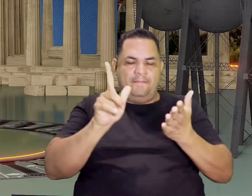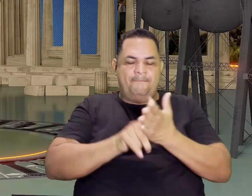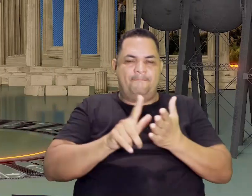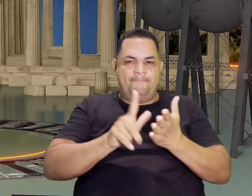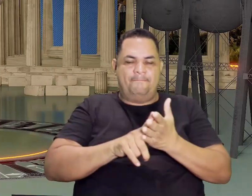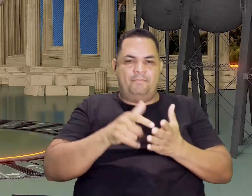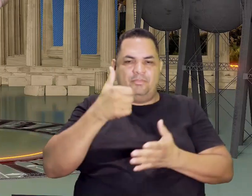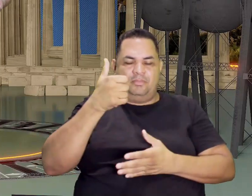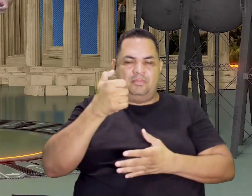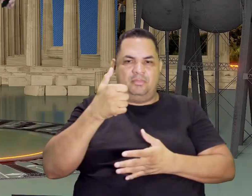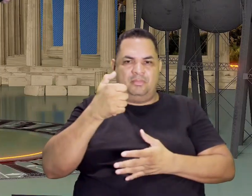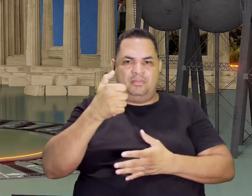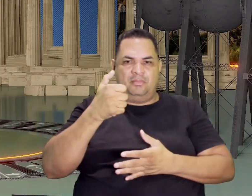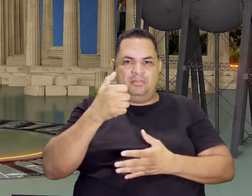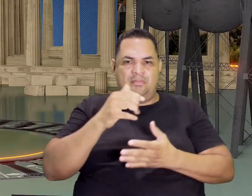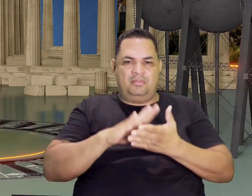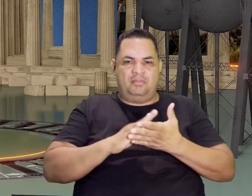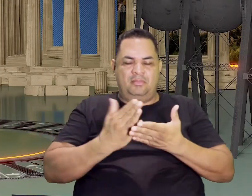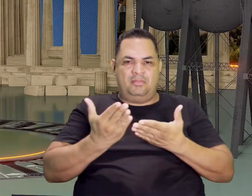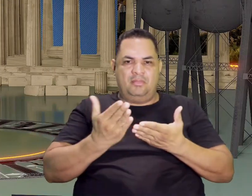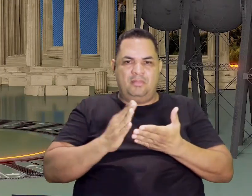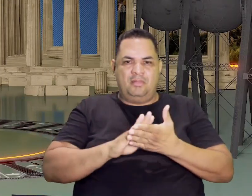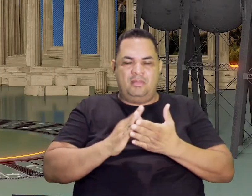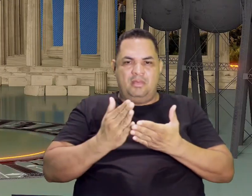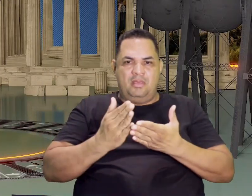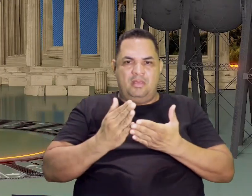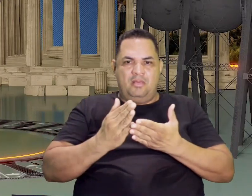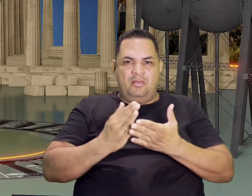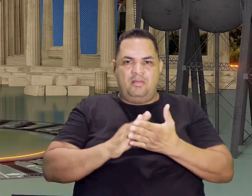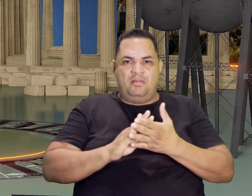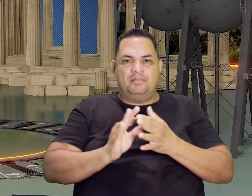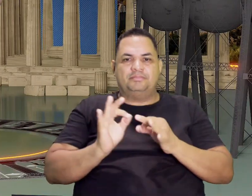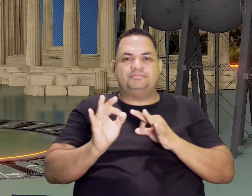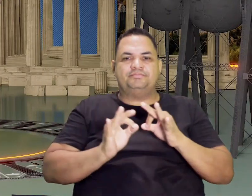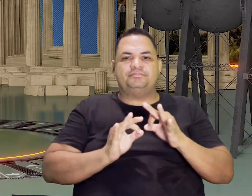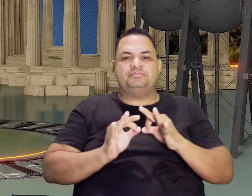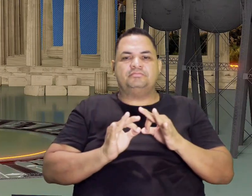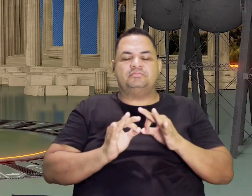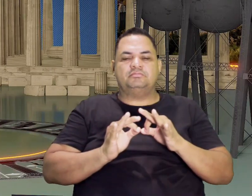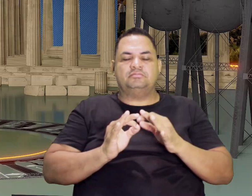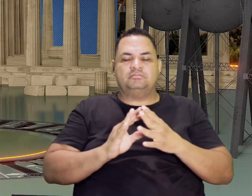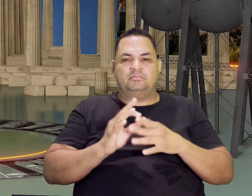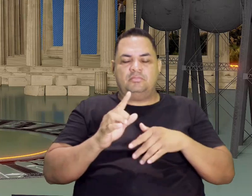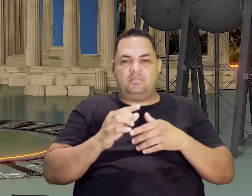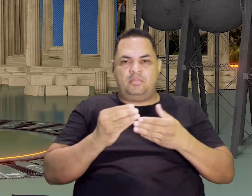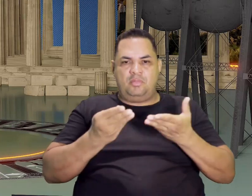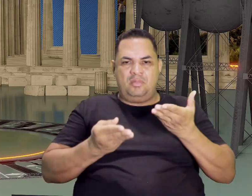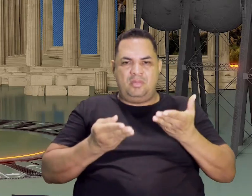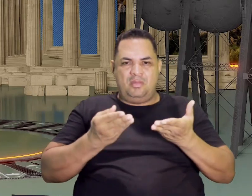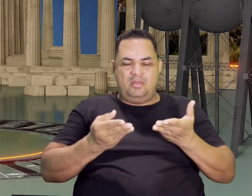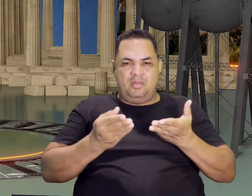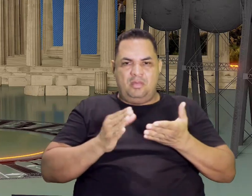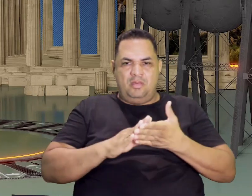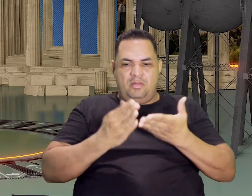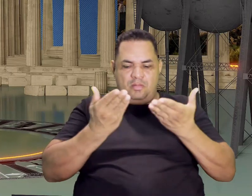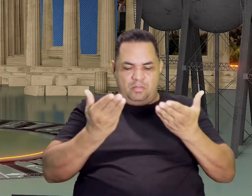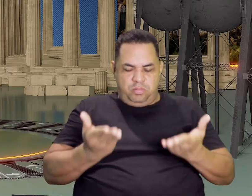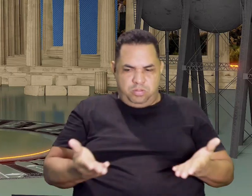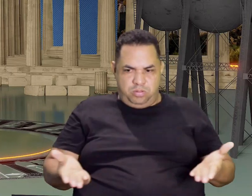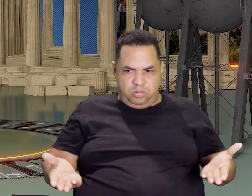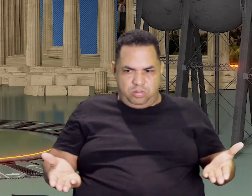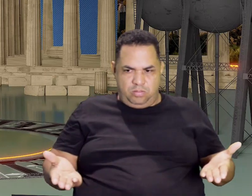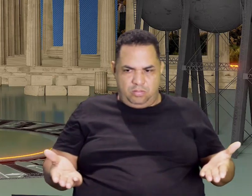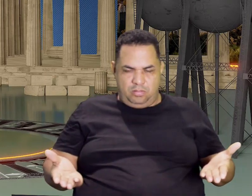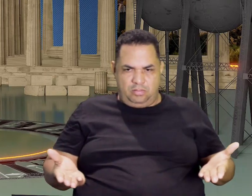e uma caneta. Papel aberto, é claro, ou uma pena. Aí nós jogamos no chão,